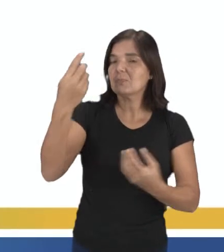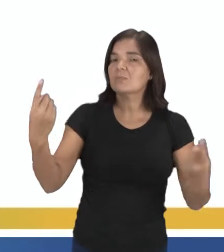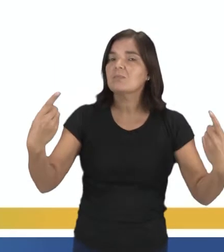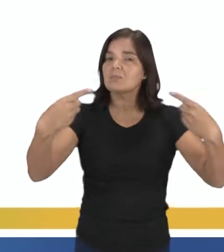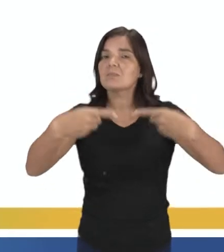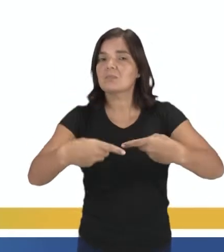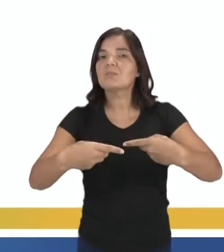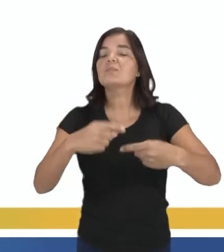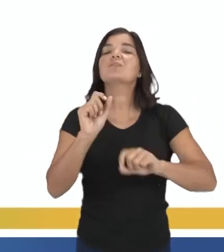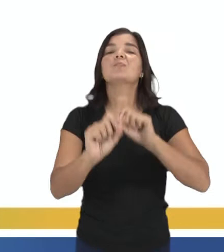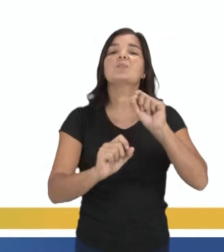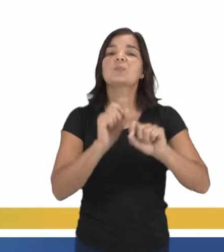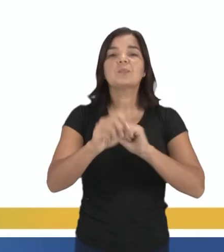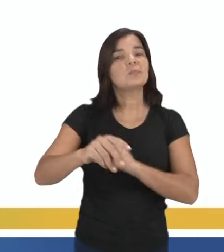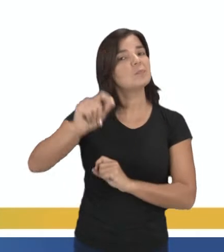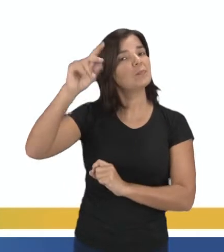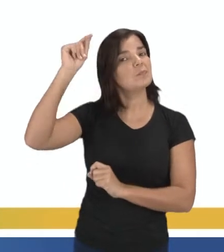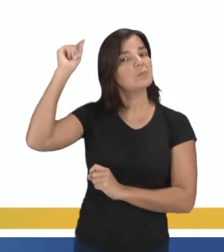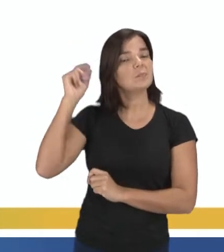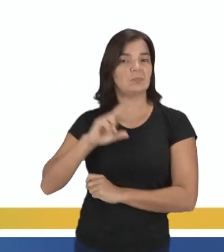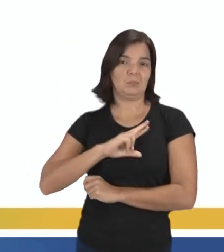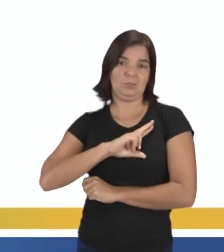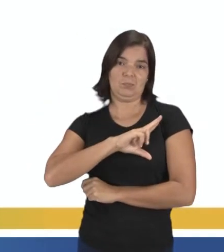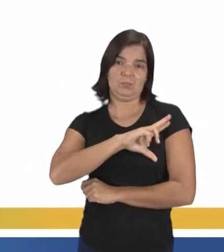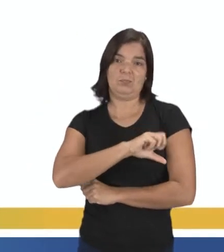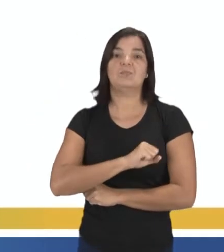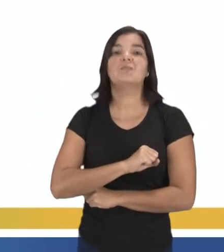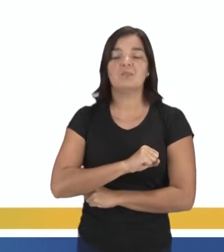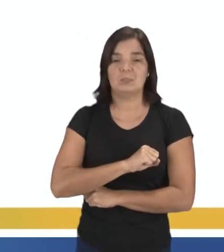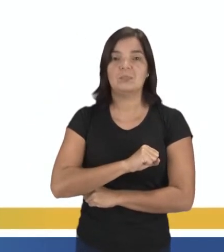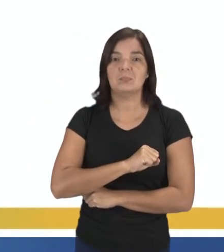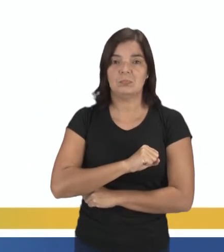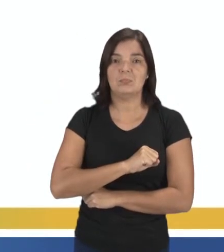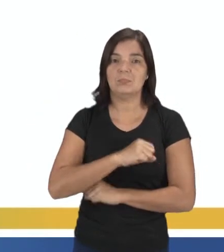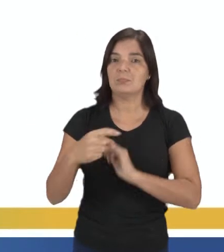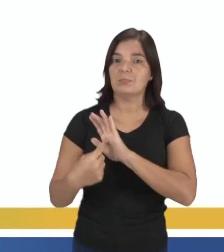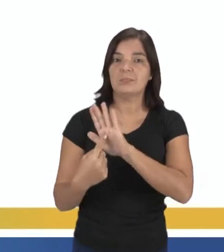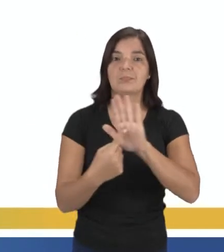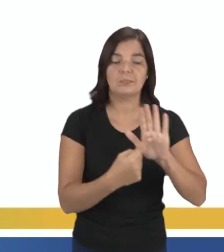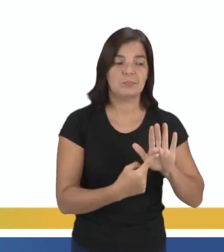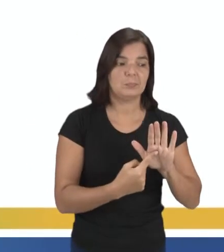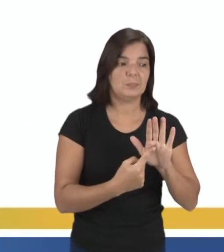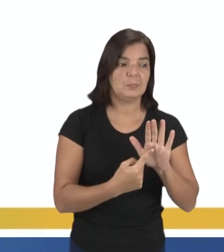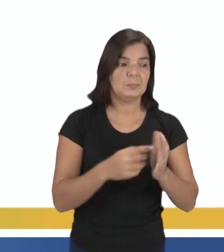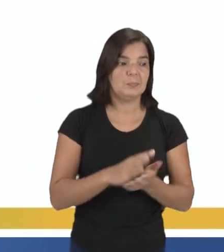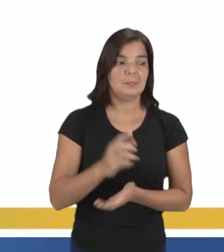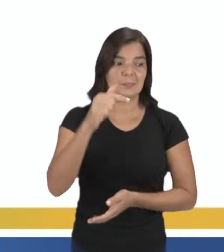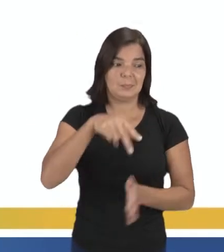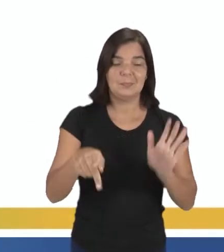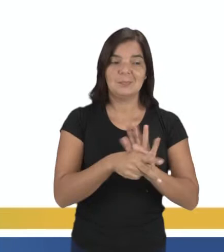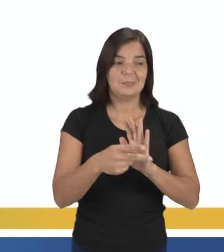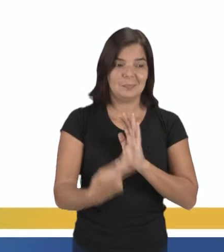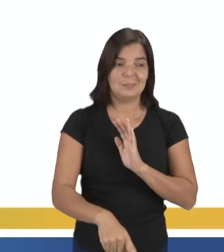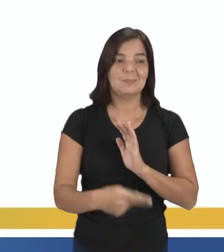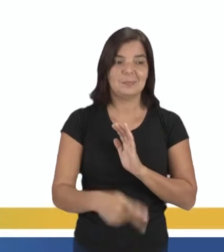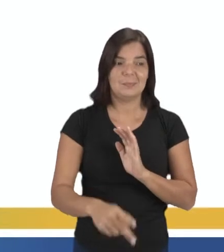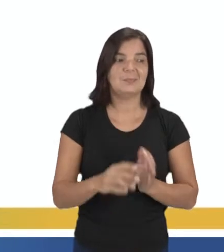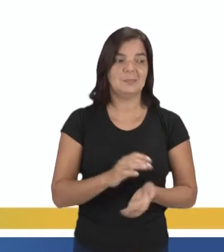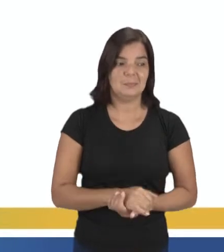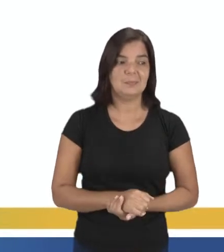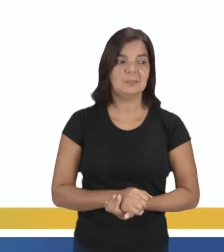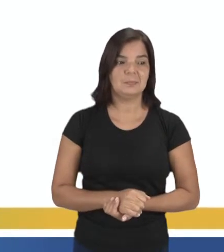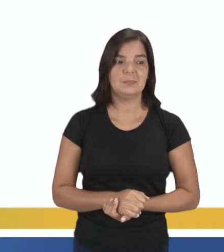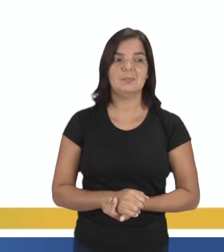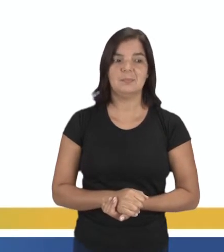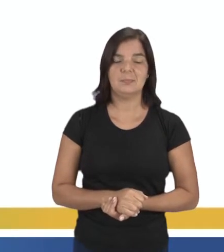combater o que lá no romantismo se colocava em vigência. Aqui no realismo não, era a verdade nua e crua,